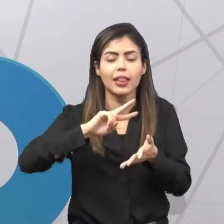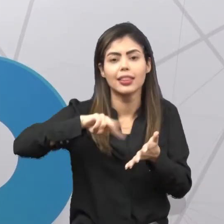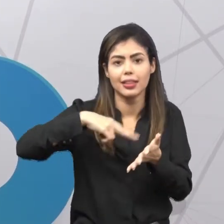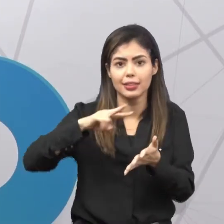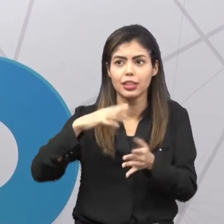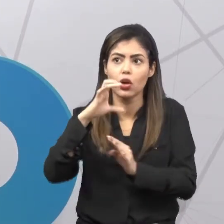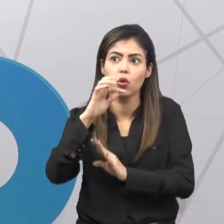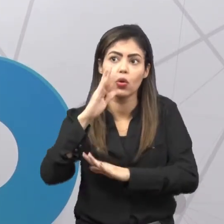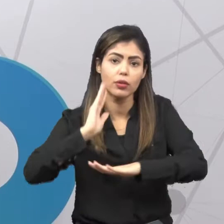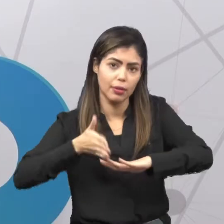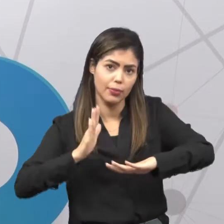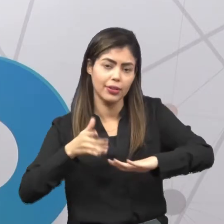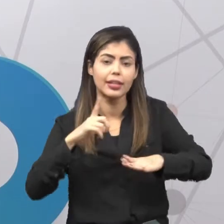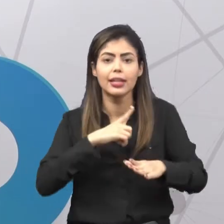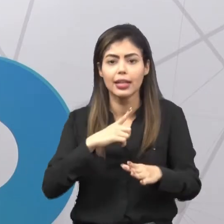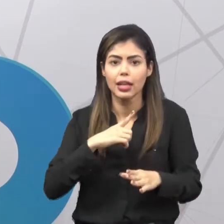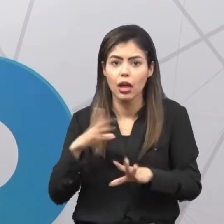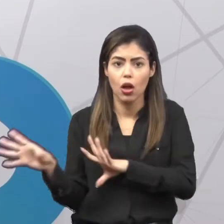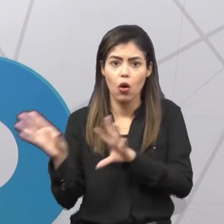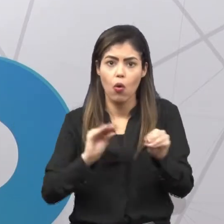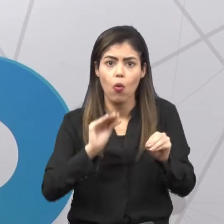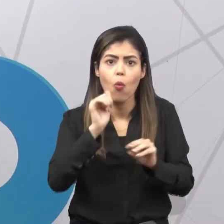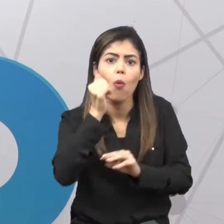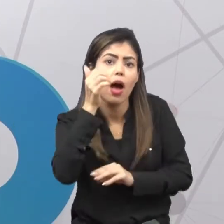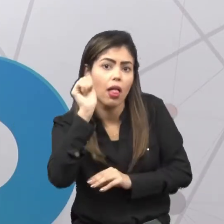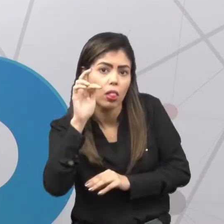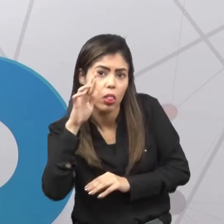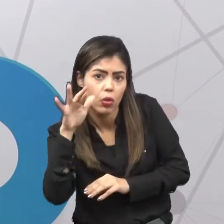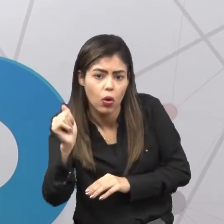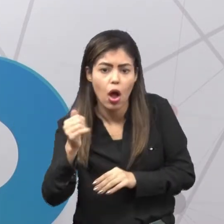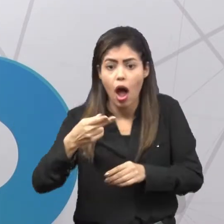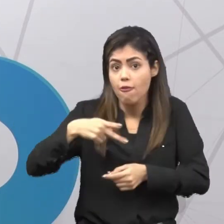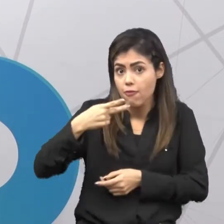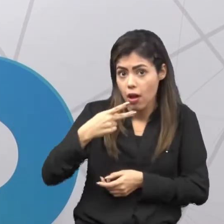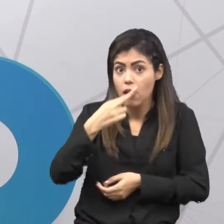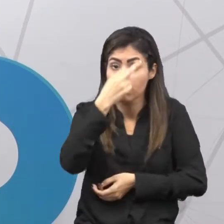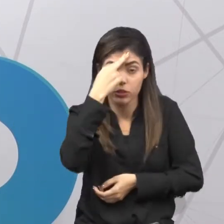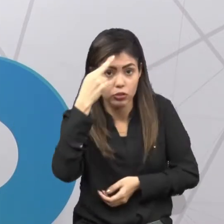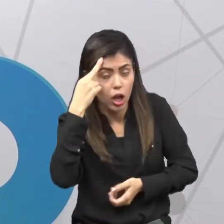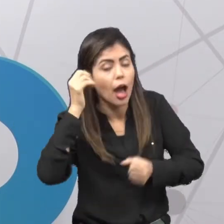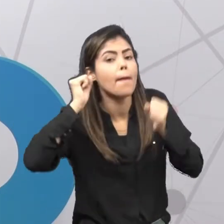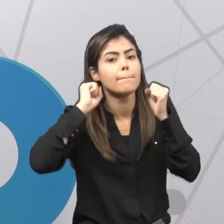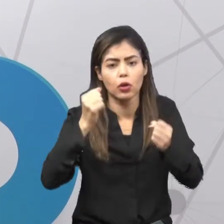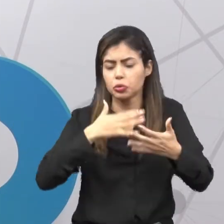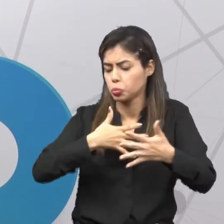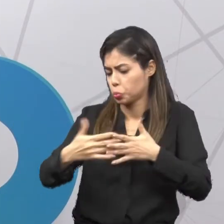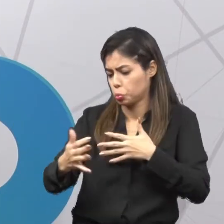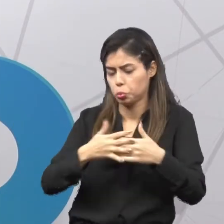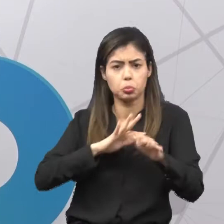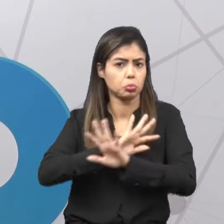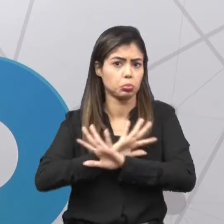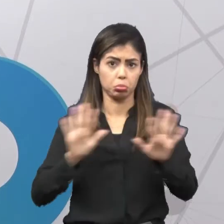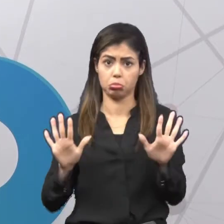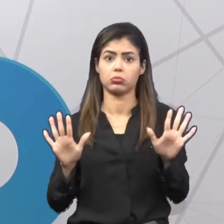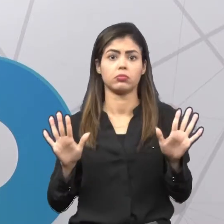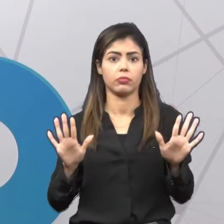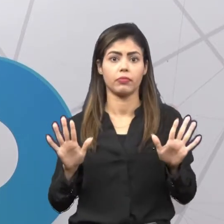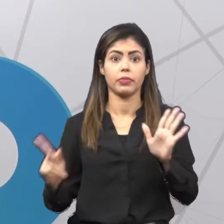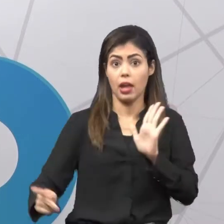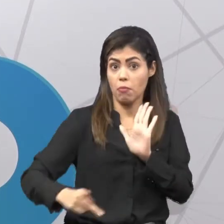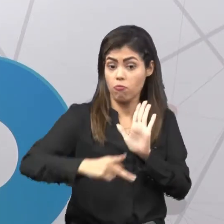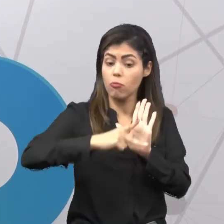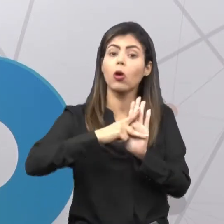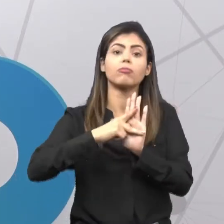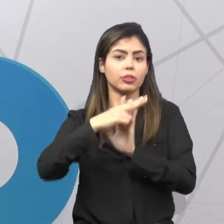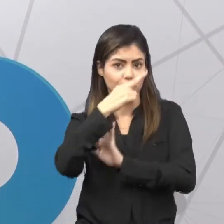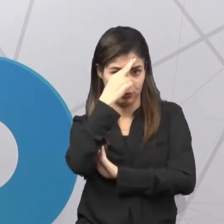ela vai permitir que o ator ele conte uma história, mas pode ser qualquer história, inclusive a própria